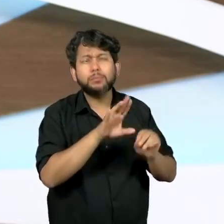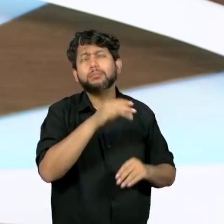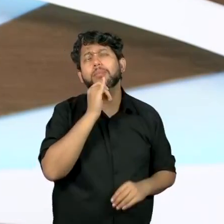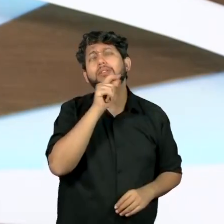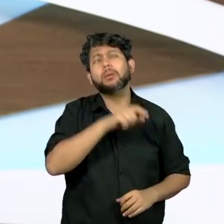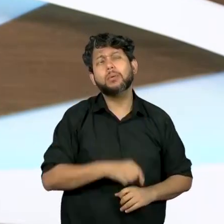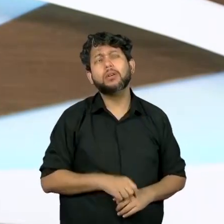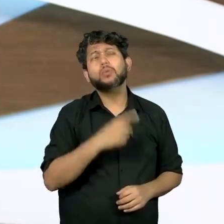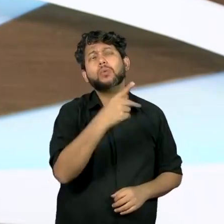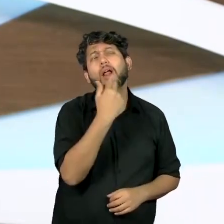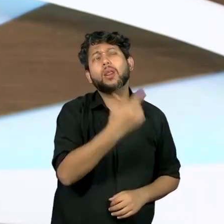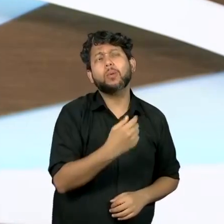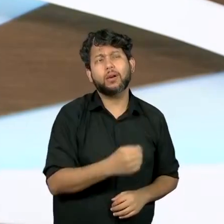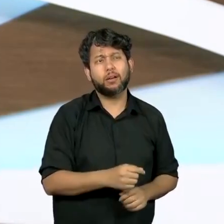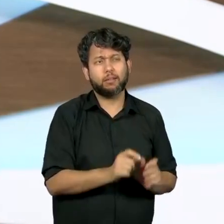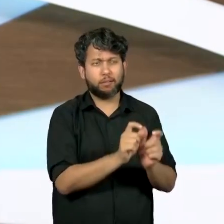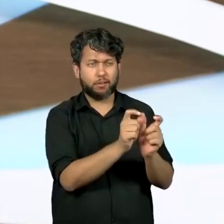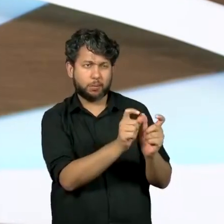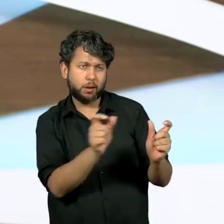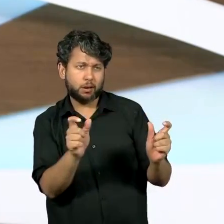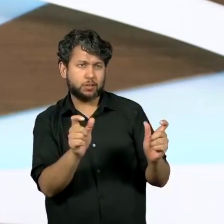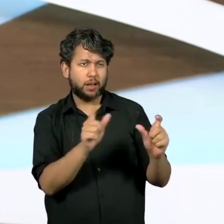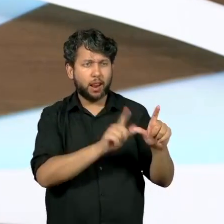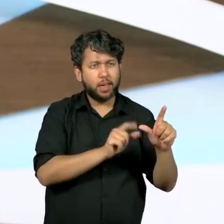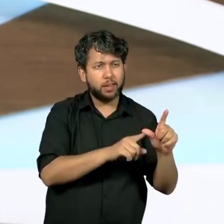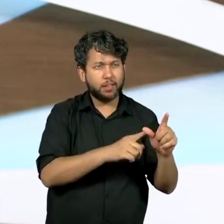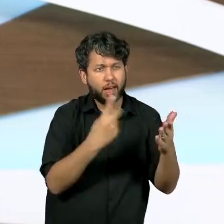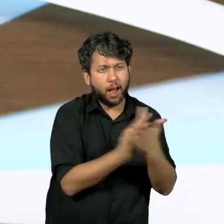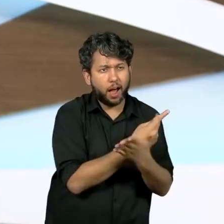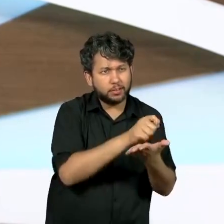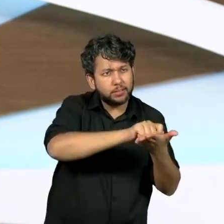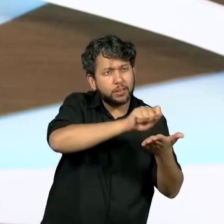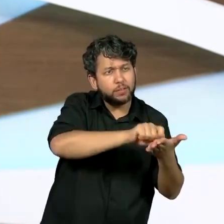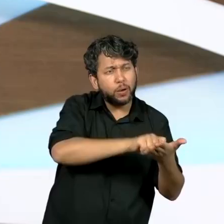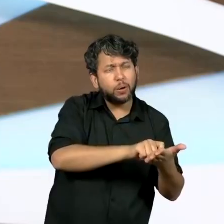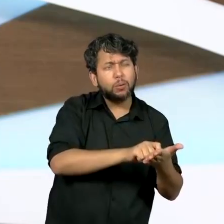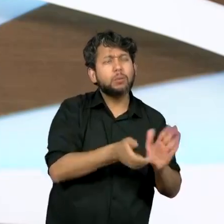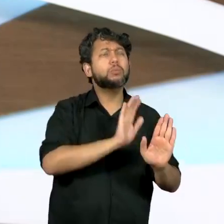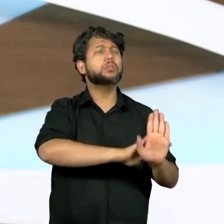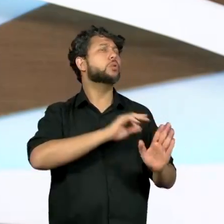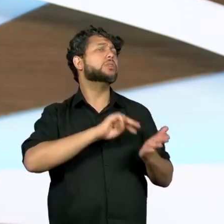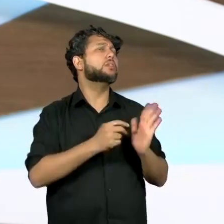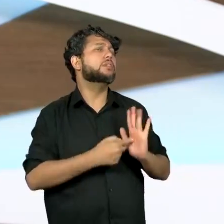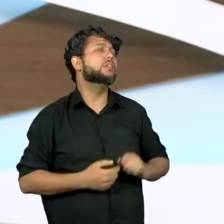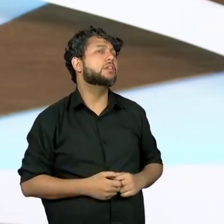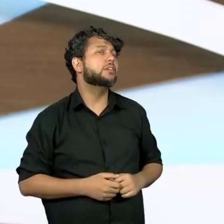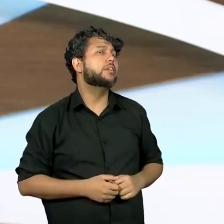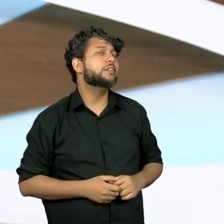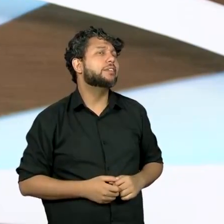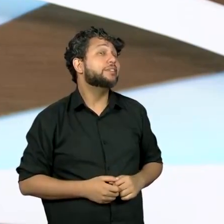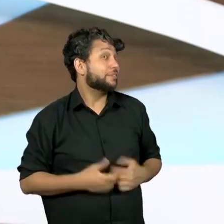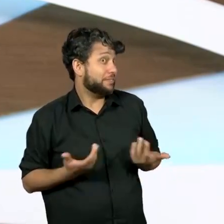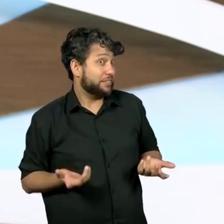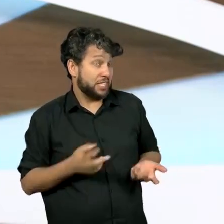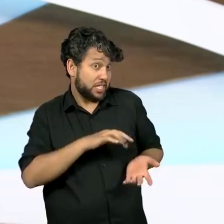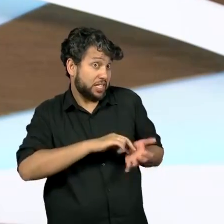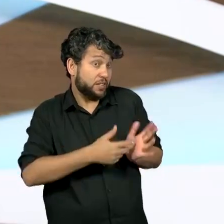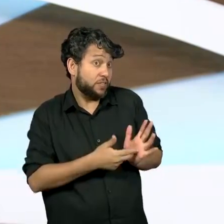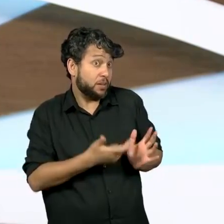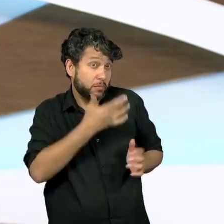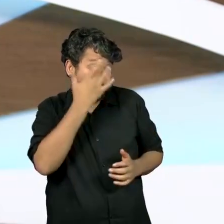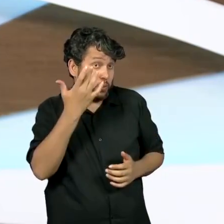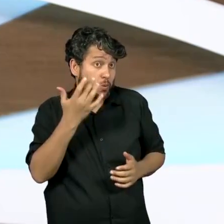tua própria língua? Essa, para mim, foi a grande questão. Que violência é essa